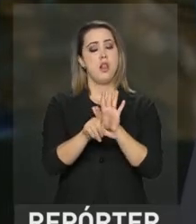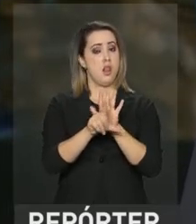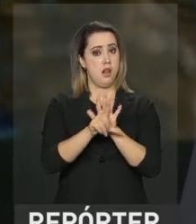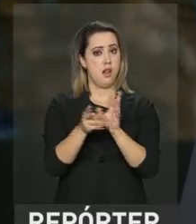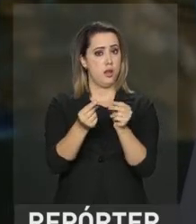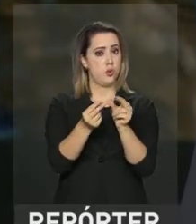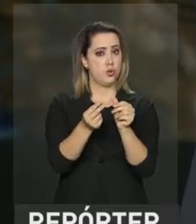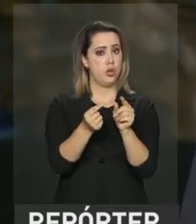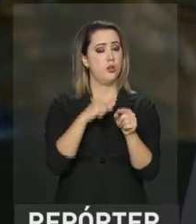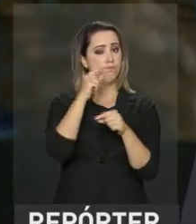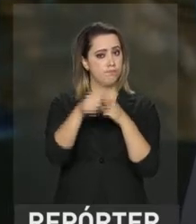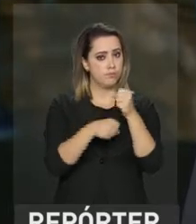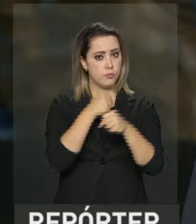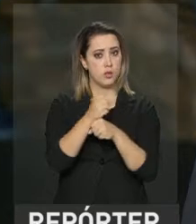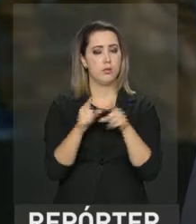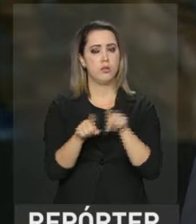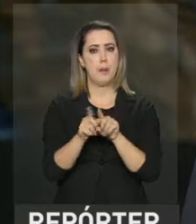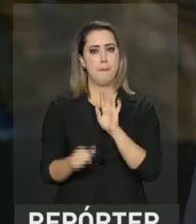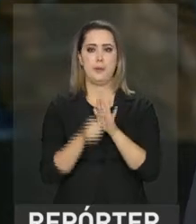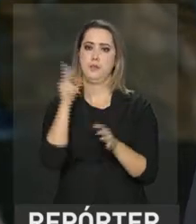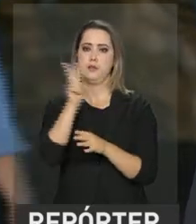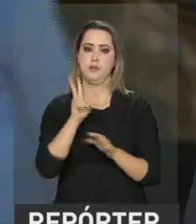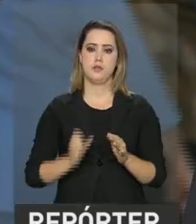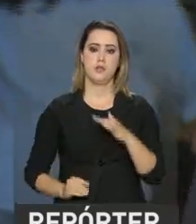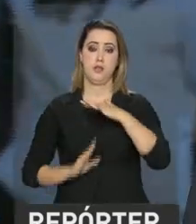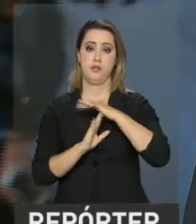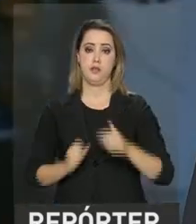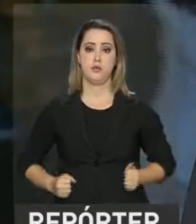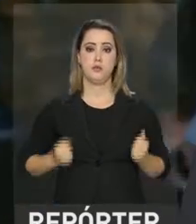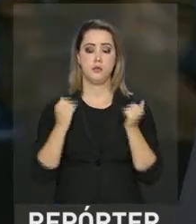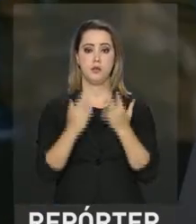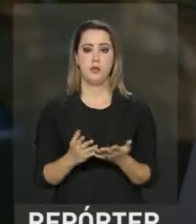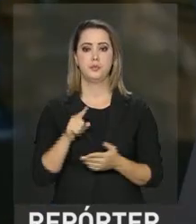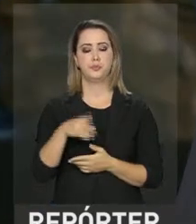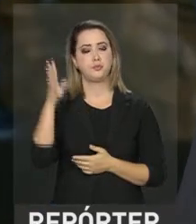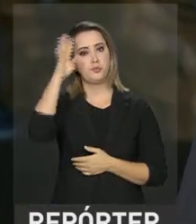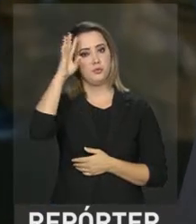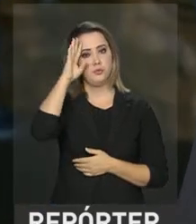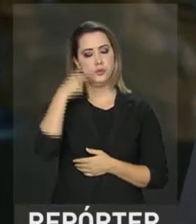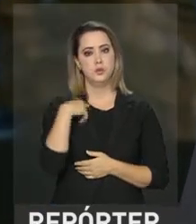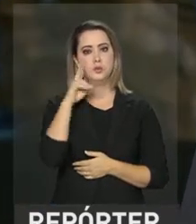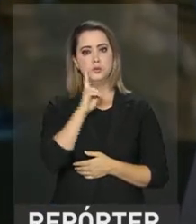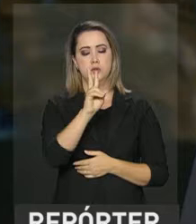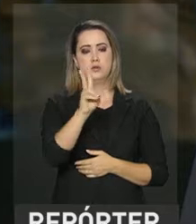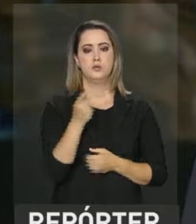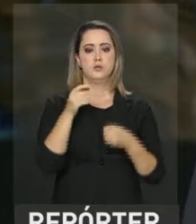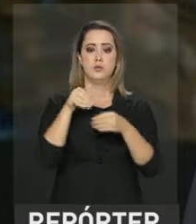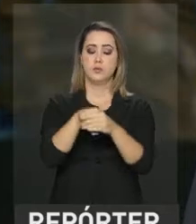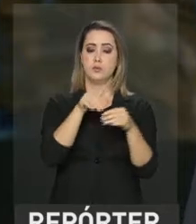com o mecanismo de teto para o aumento dos gastos públicos nessa quarta feira eu acompanhei a